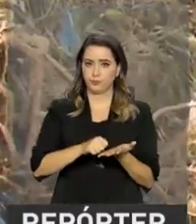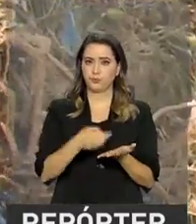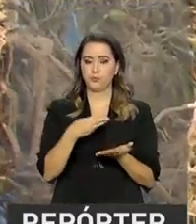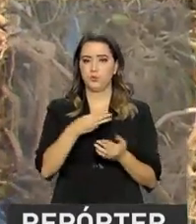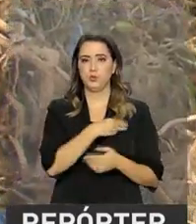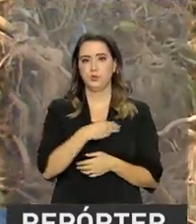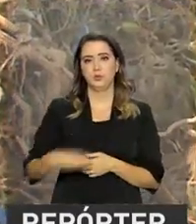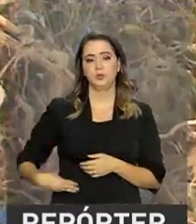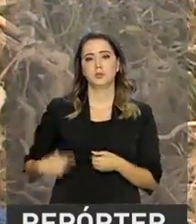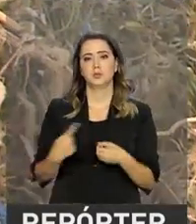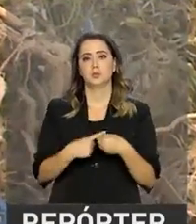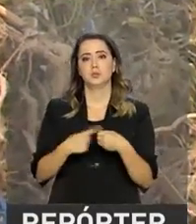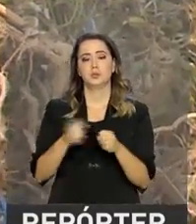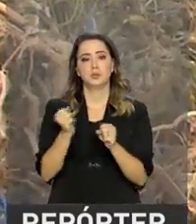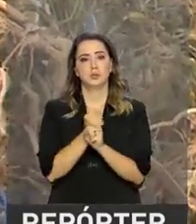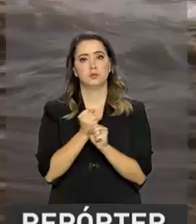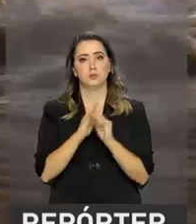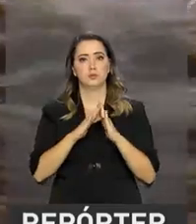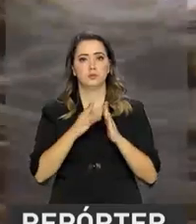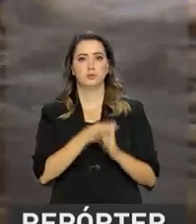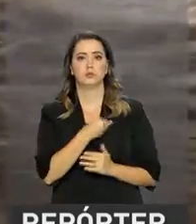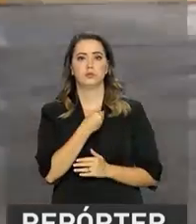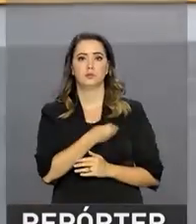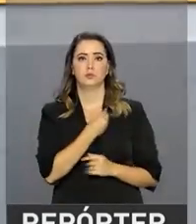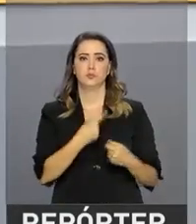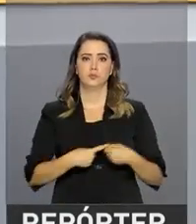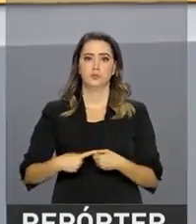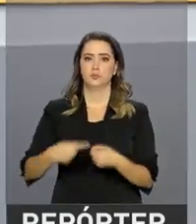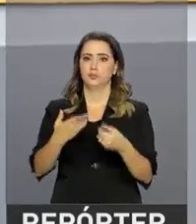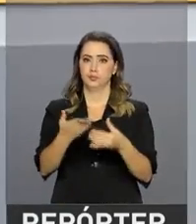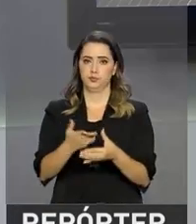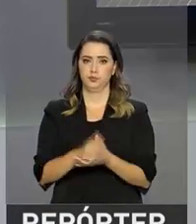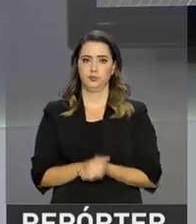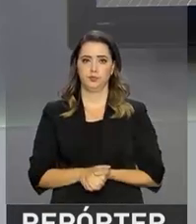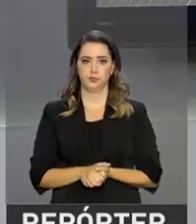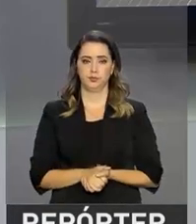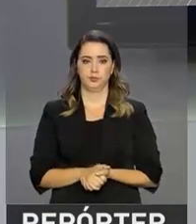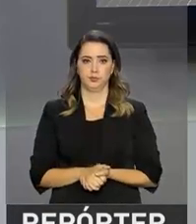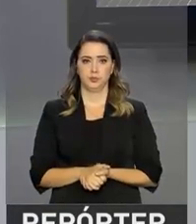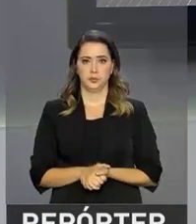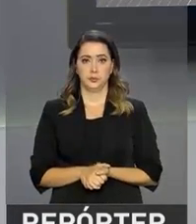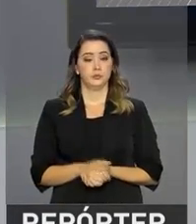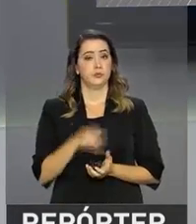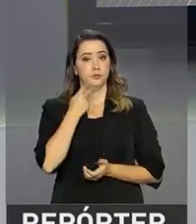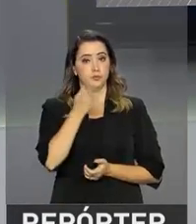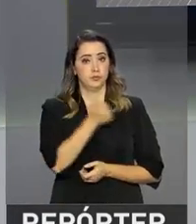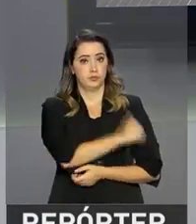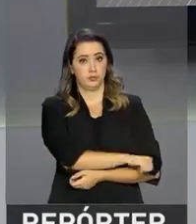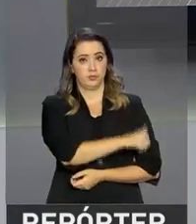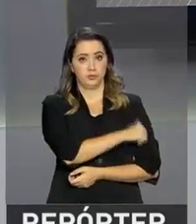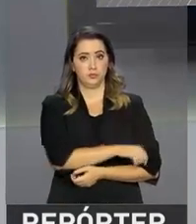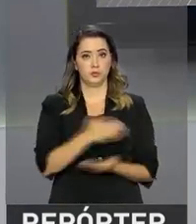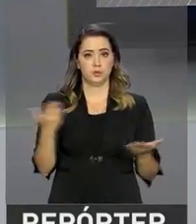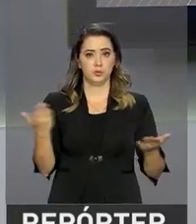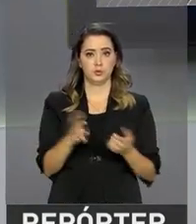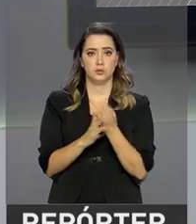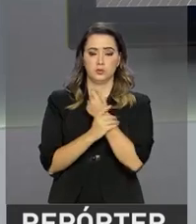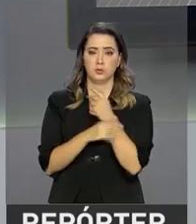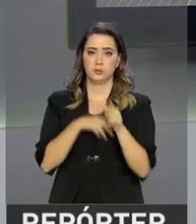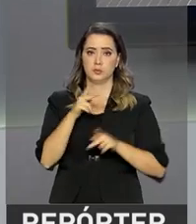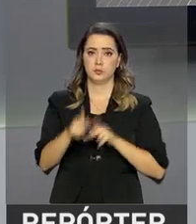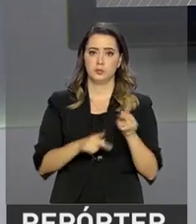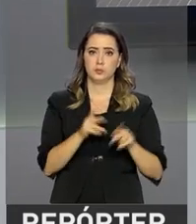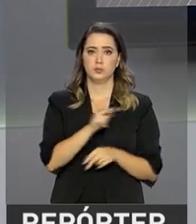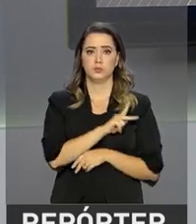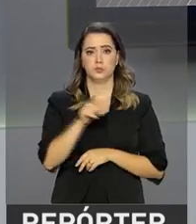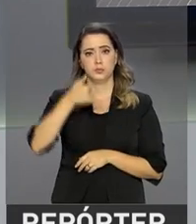moradias do programa minha casa minha vida nessas localidades ainda sobre o rio de janeiro mas agora sobre a segurança pública